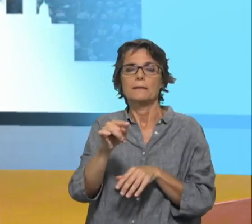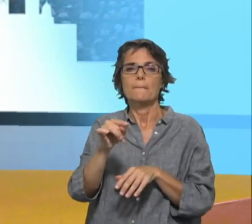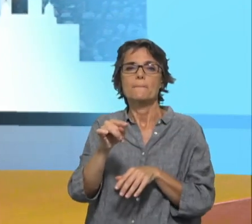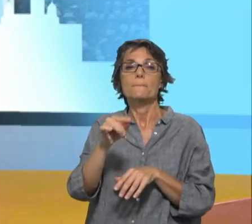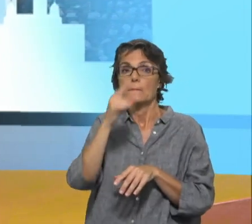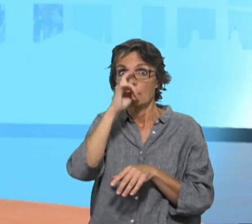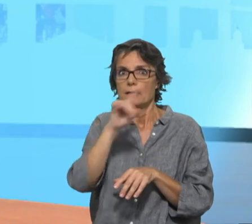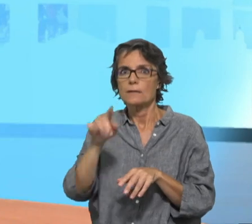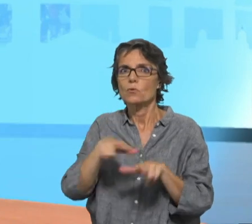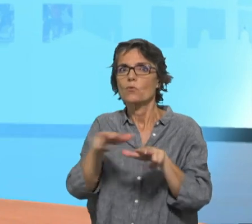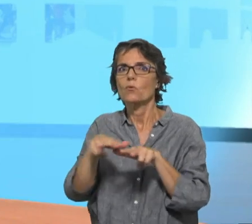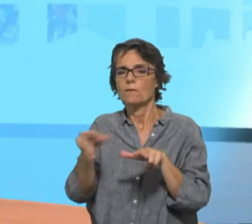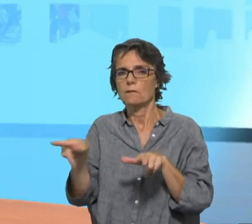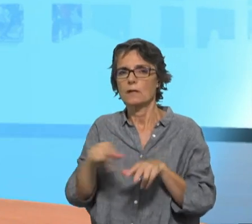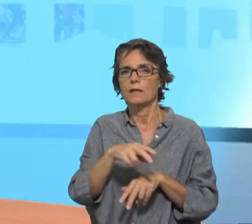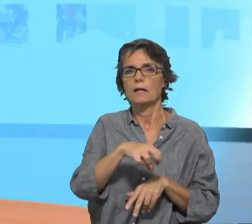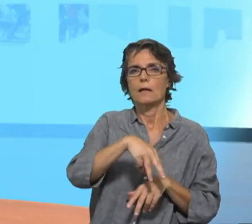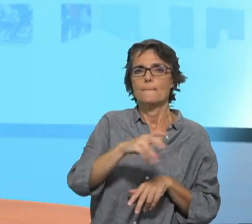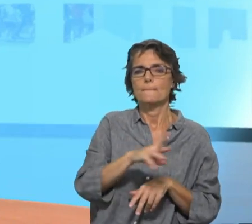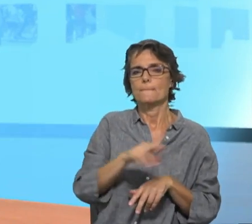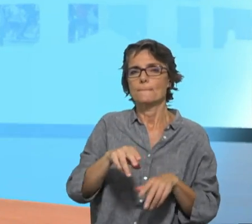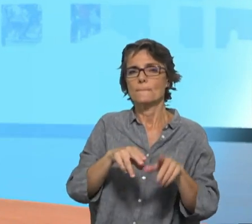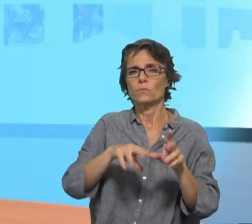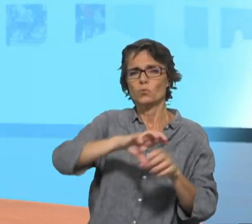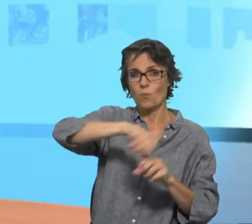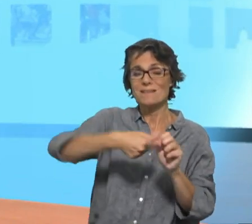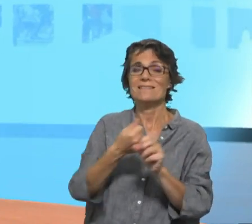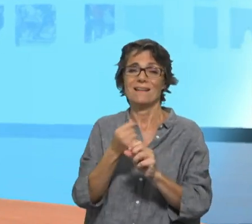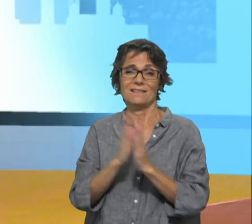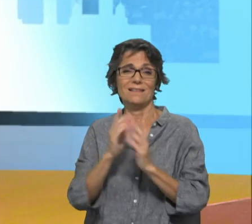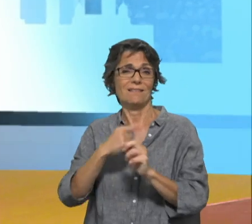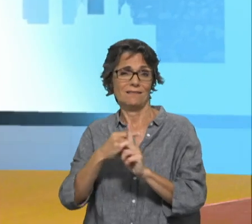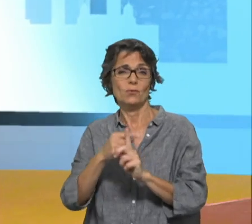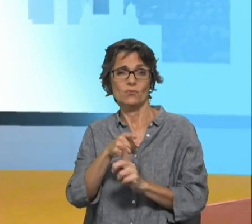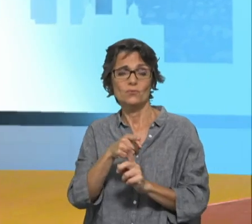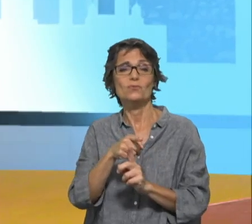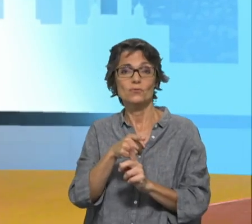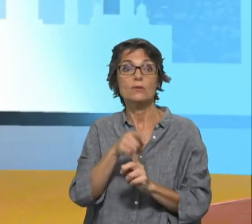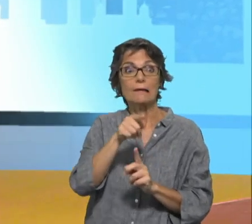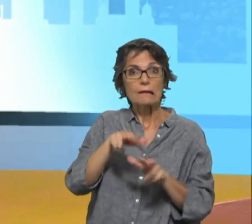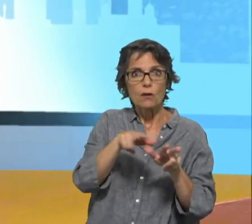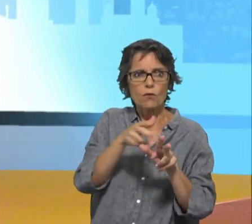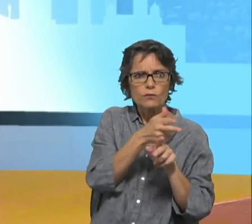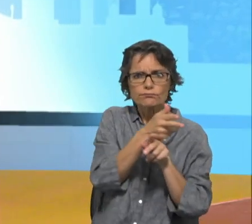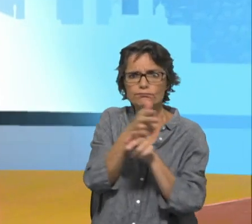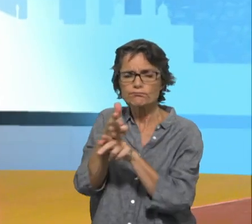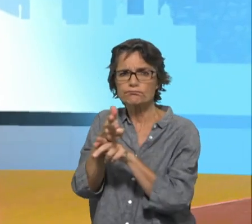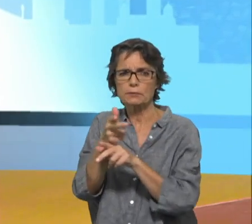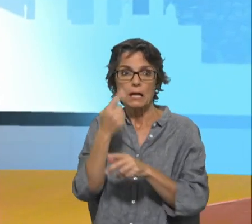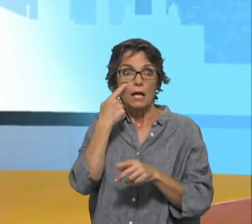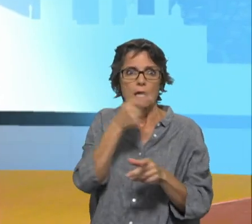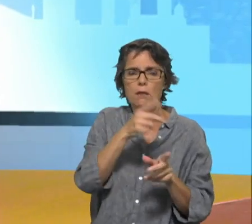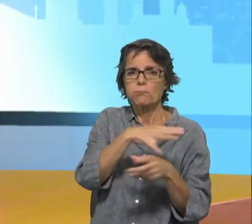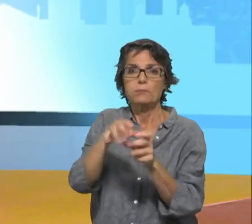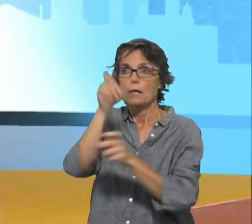vídeo de Max Stahl, um jornalista britânico que conseguiu trazer para fora do território imagens de um massacre que mudou a